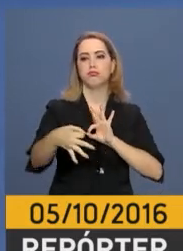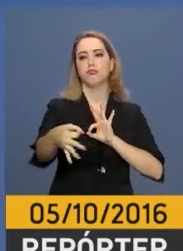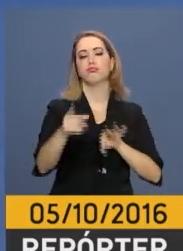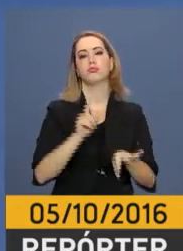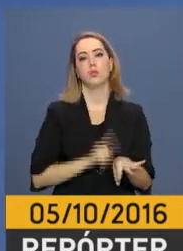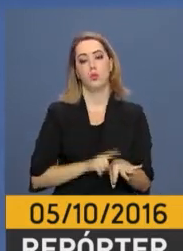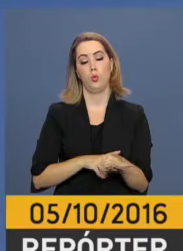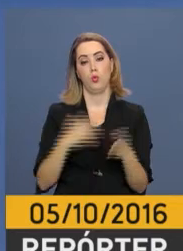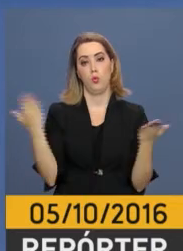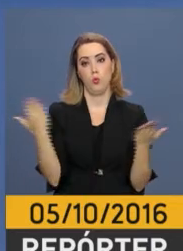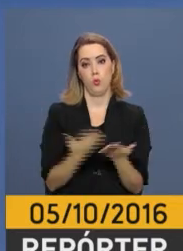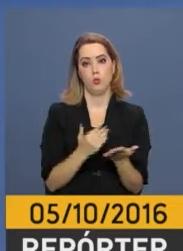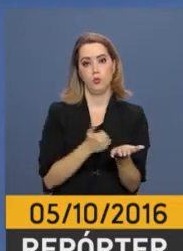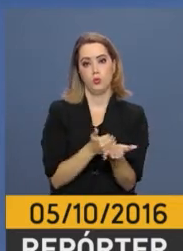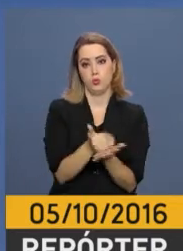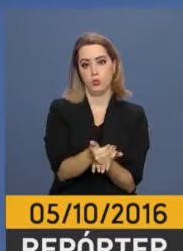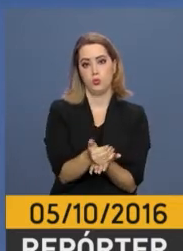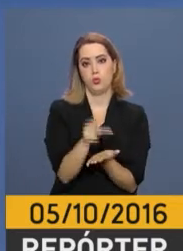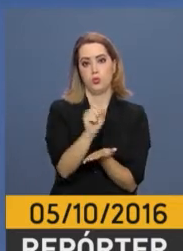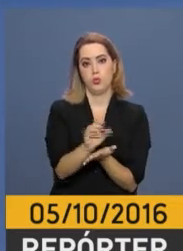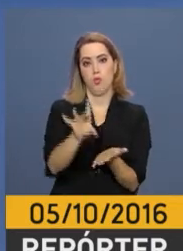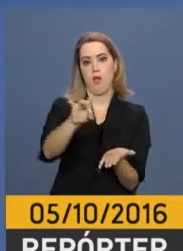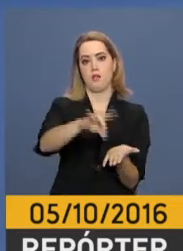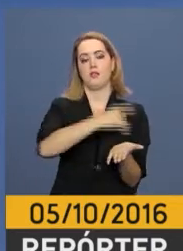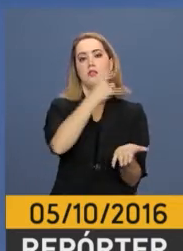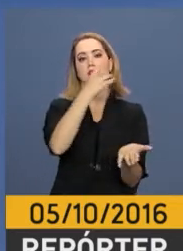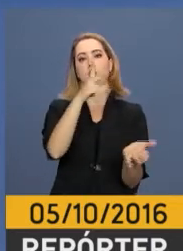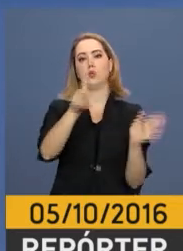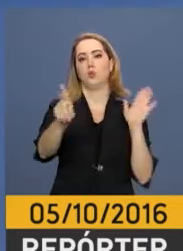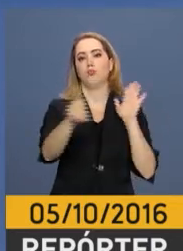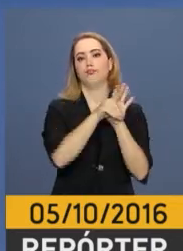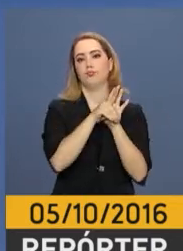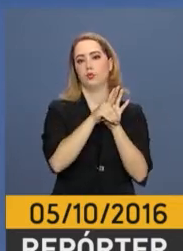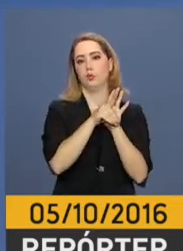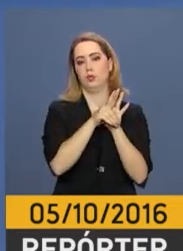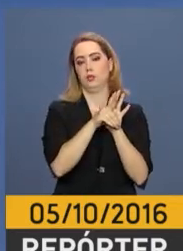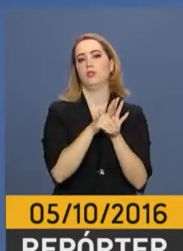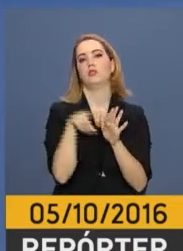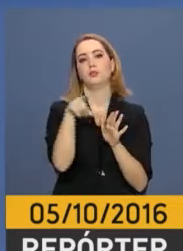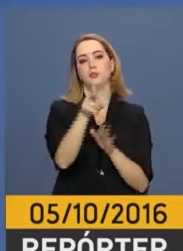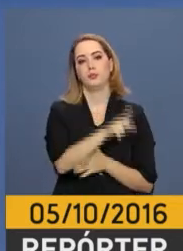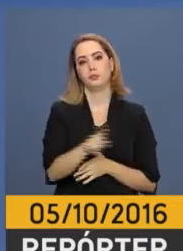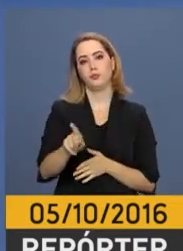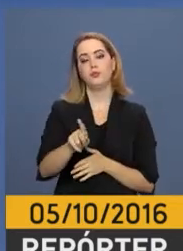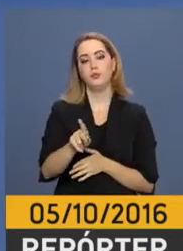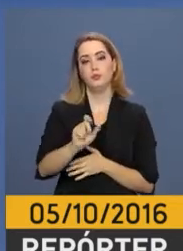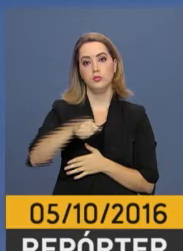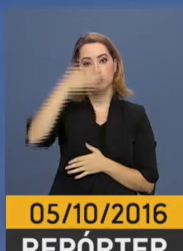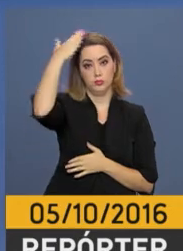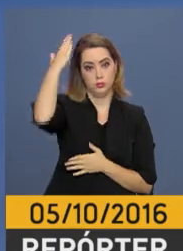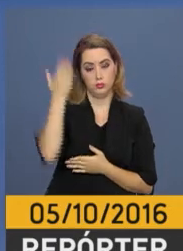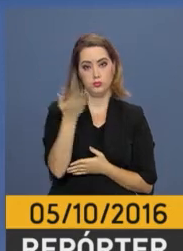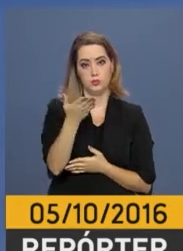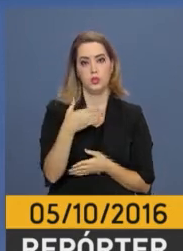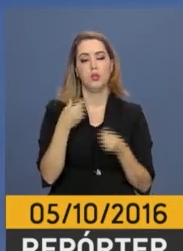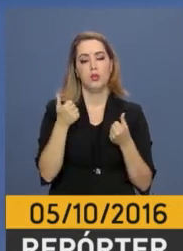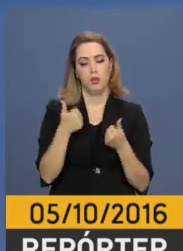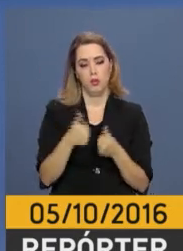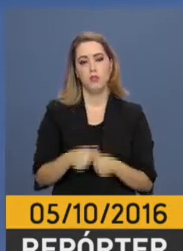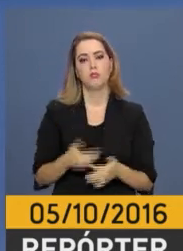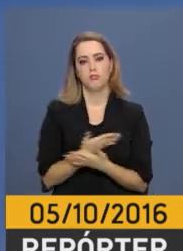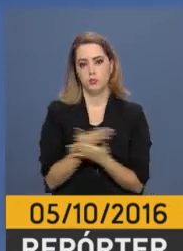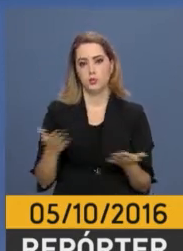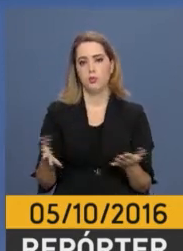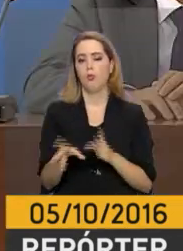começa hoje com a assinatura do decreto pelo presidente da república então estou à disposição de vocês aí pra ver nós